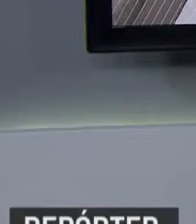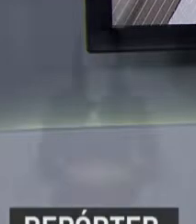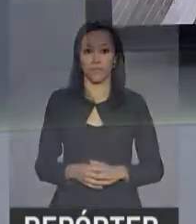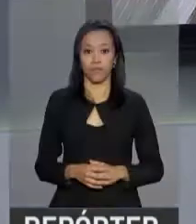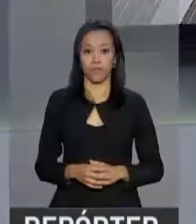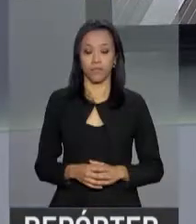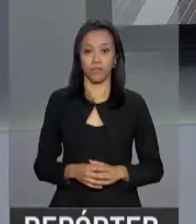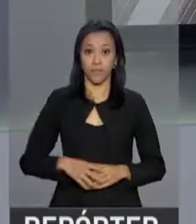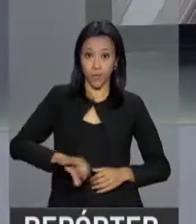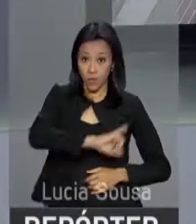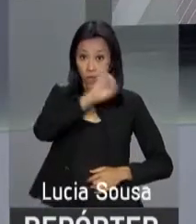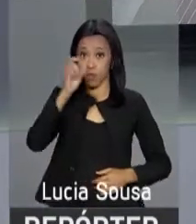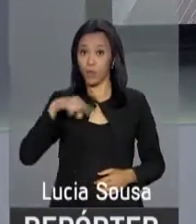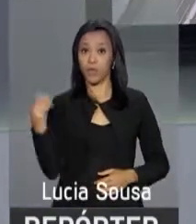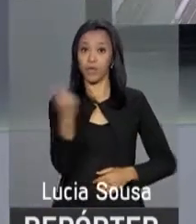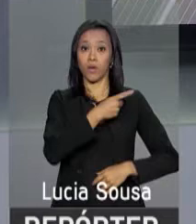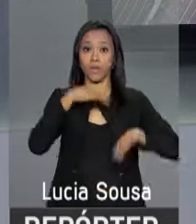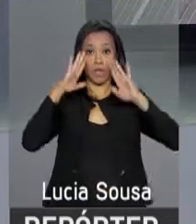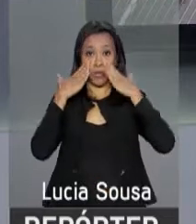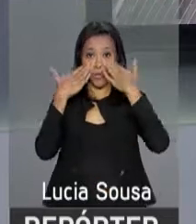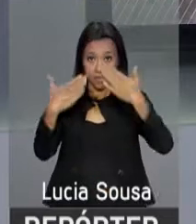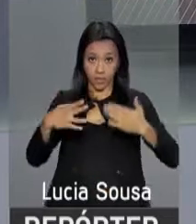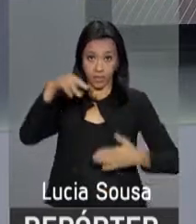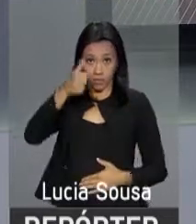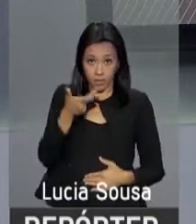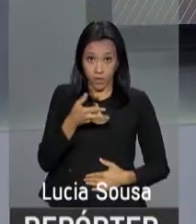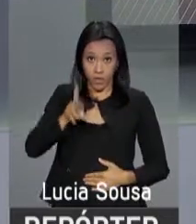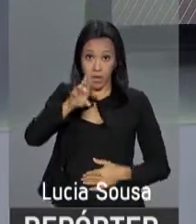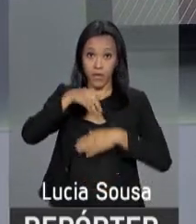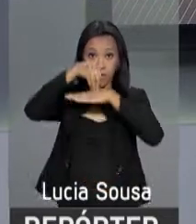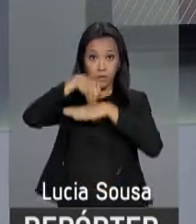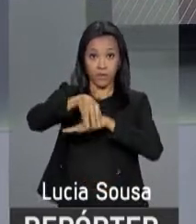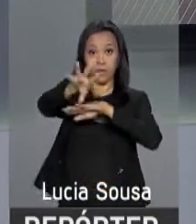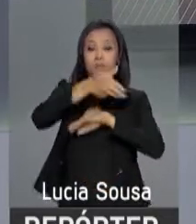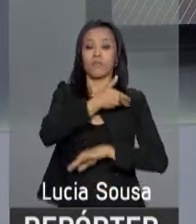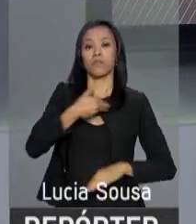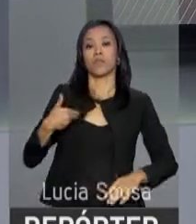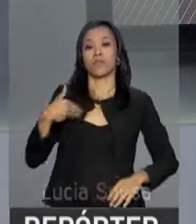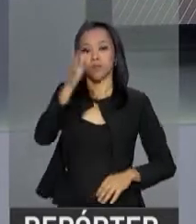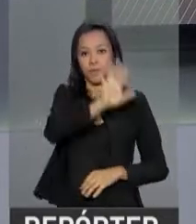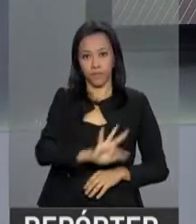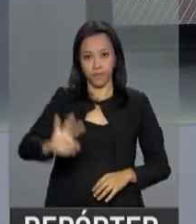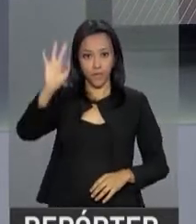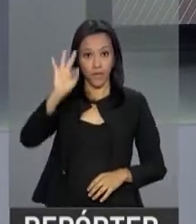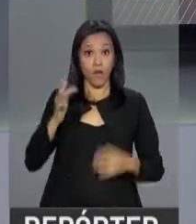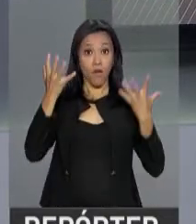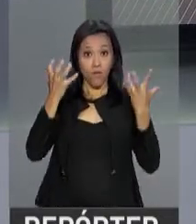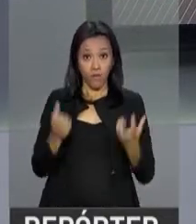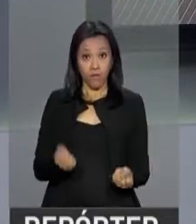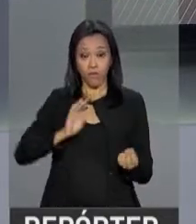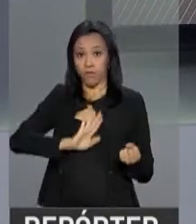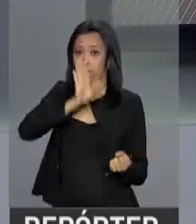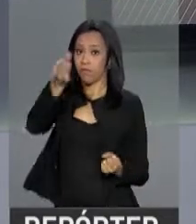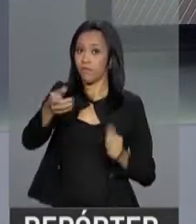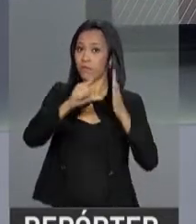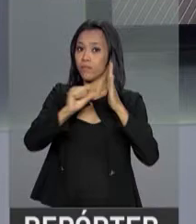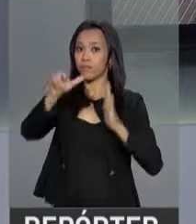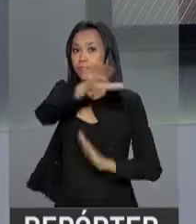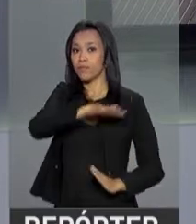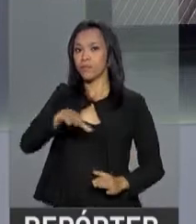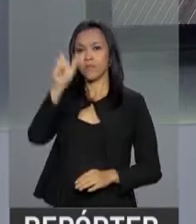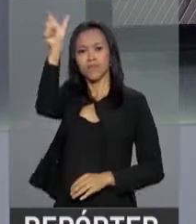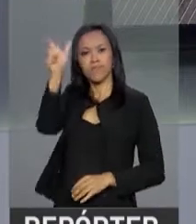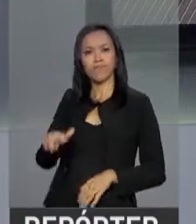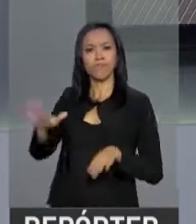lá estamos de volta com o repórter nbr e as notícias do governo federal e nós vamos ao palácio do planalto falar com o